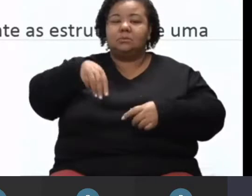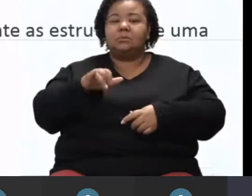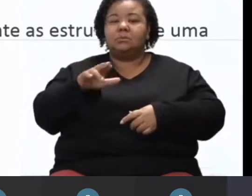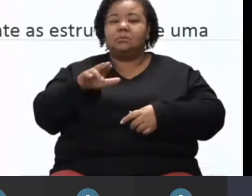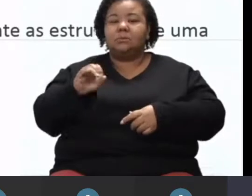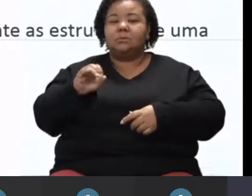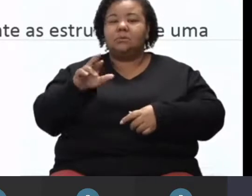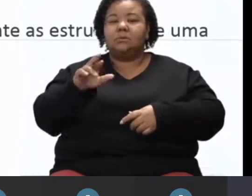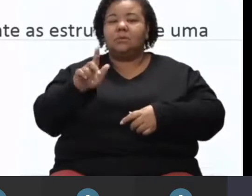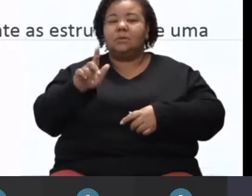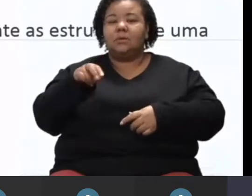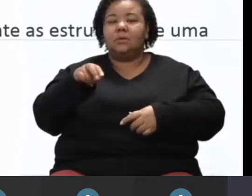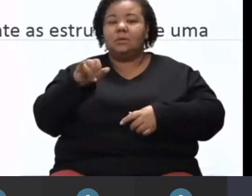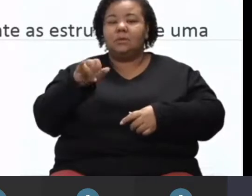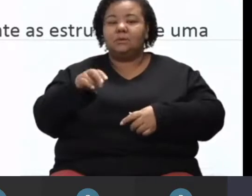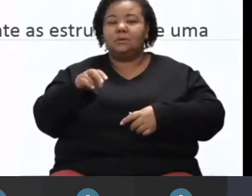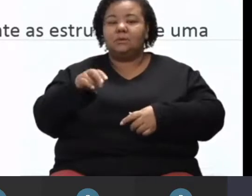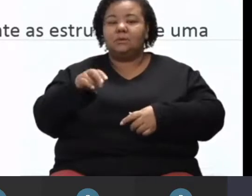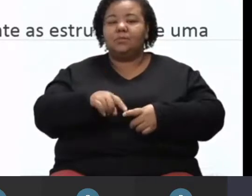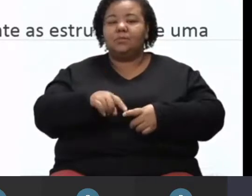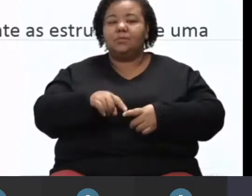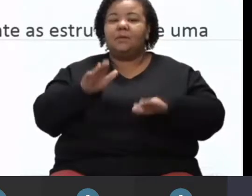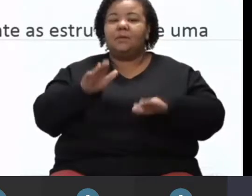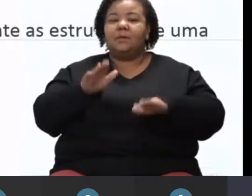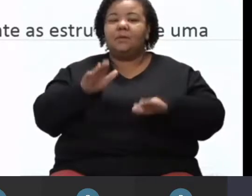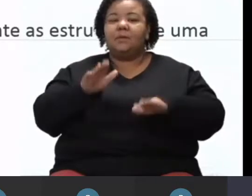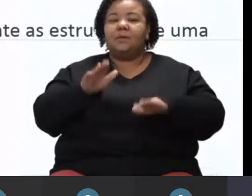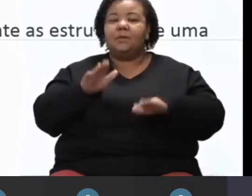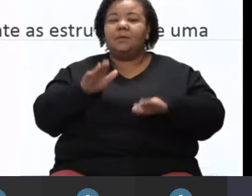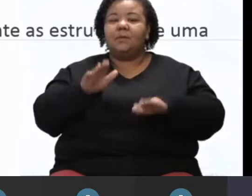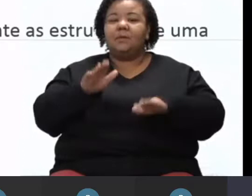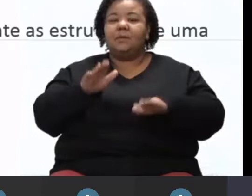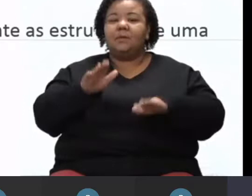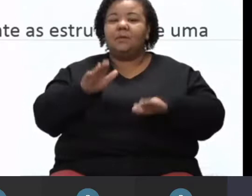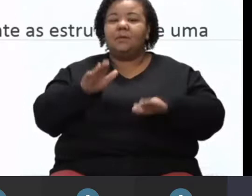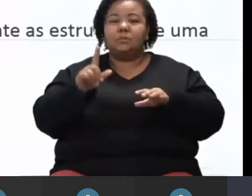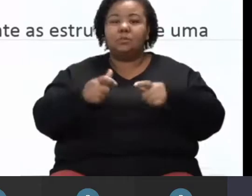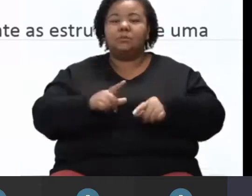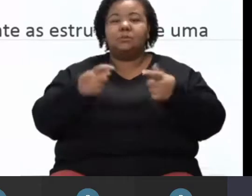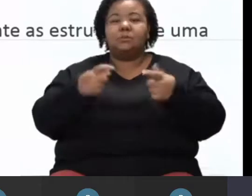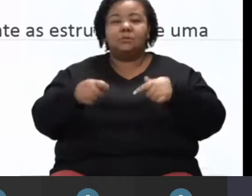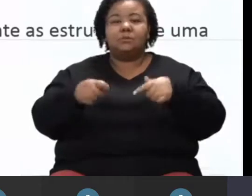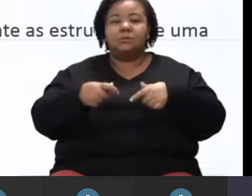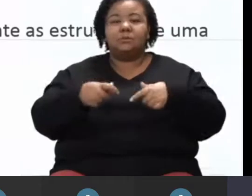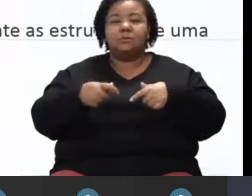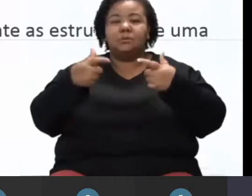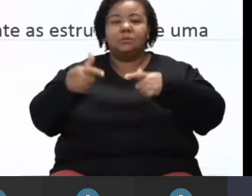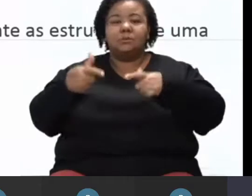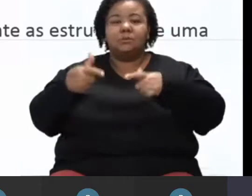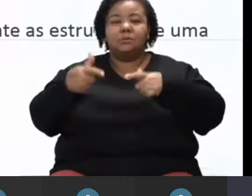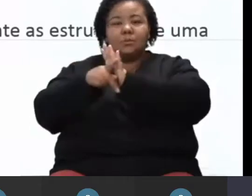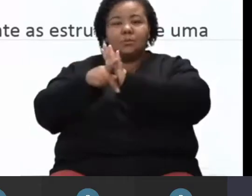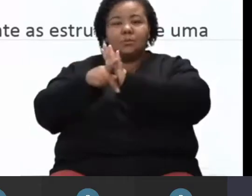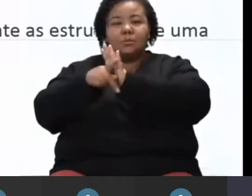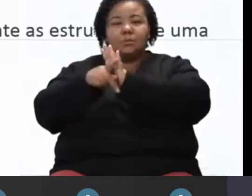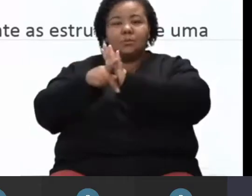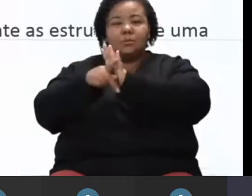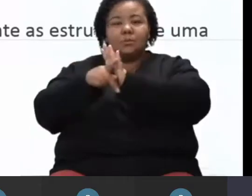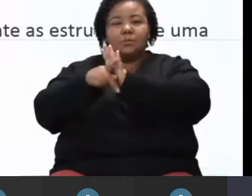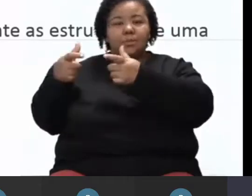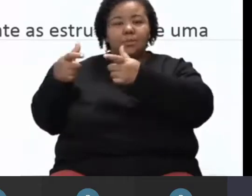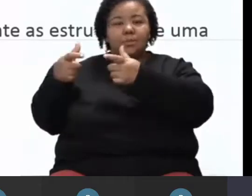ele bactéria, seja ele fungo. Mas, dependendo do tipo de micro-organismo, você precisa de um meio de cultura específico.